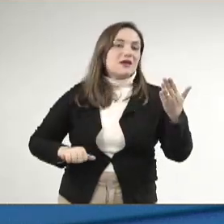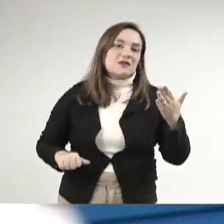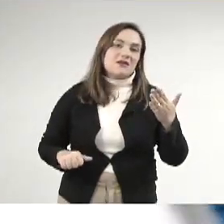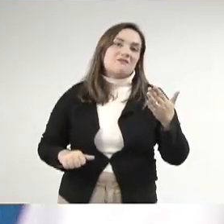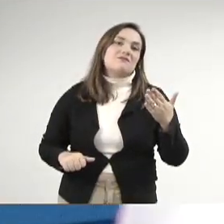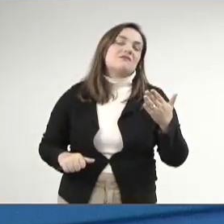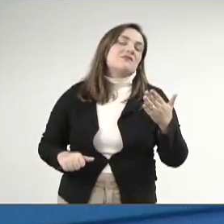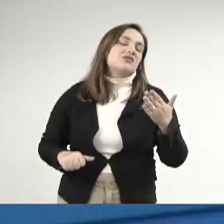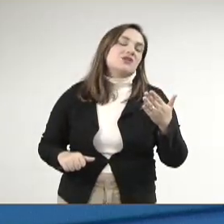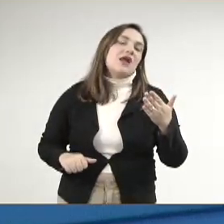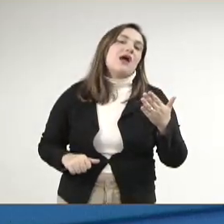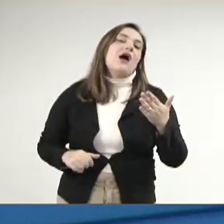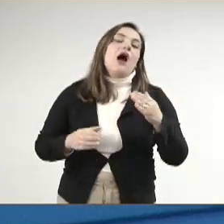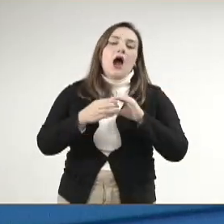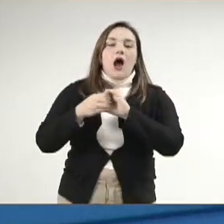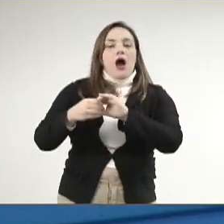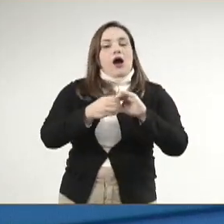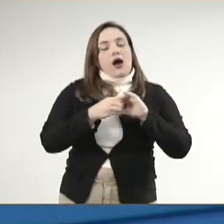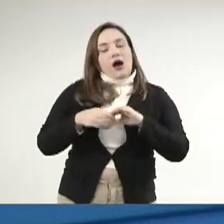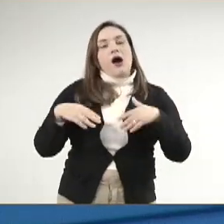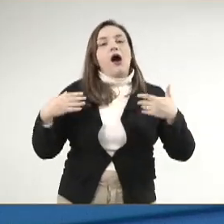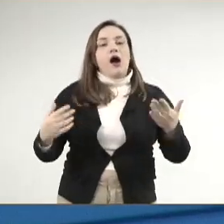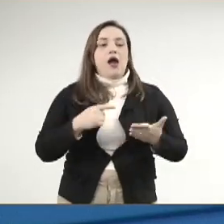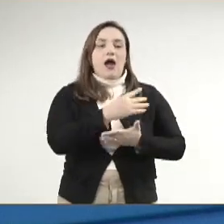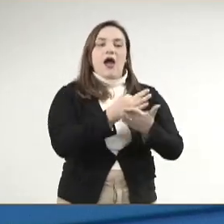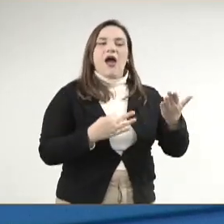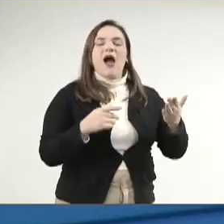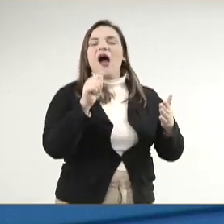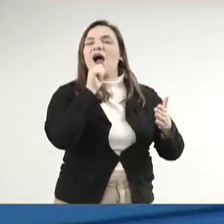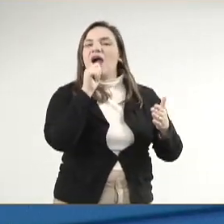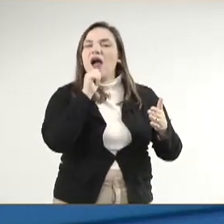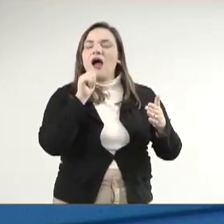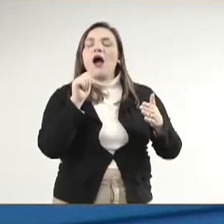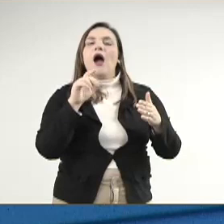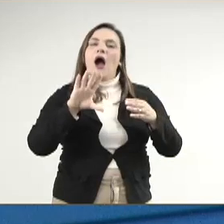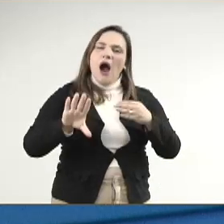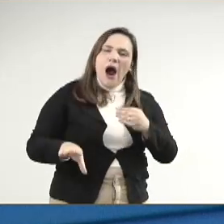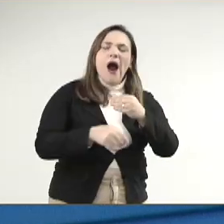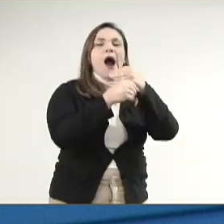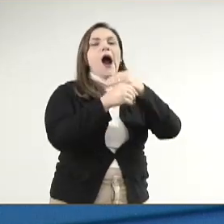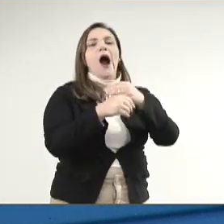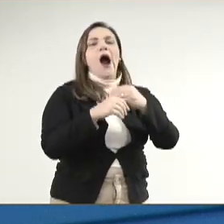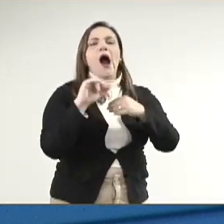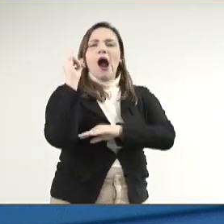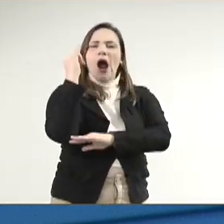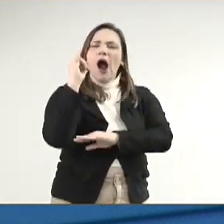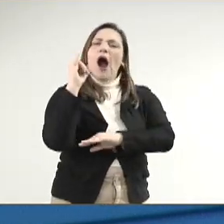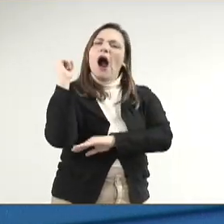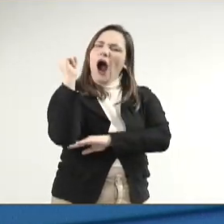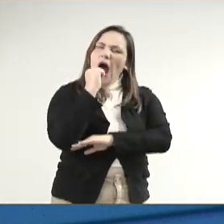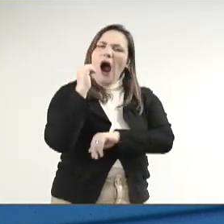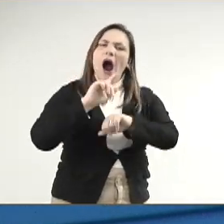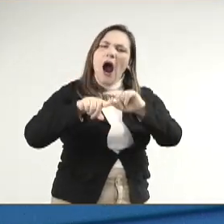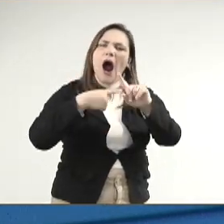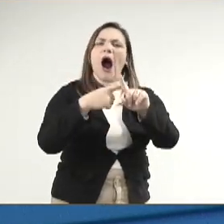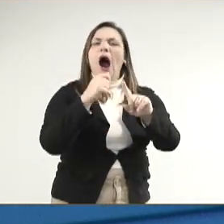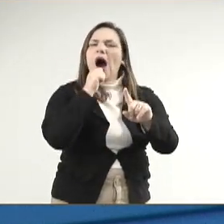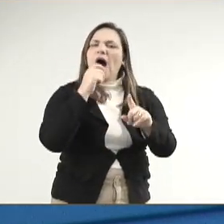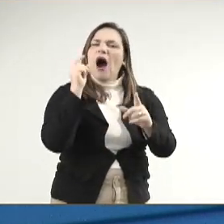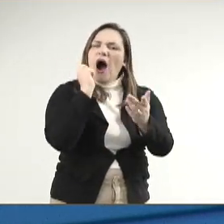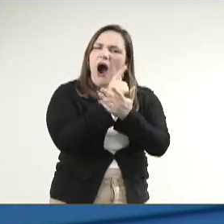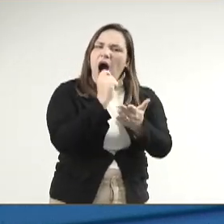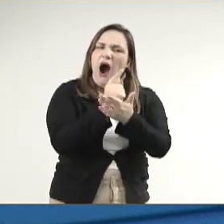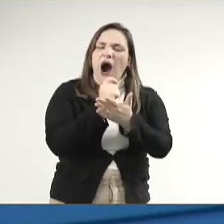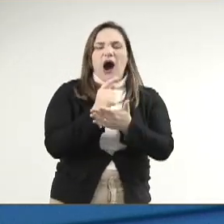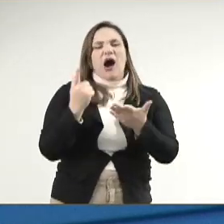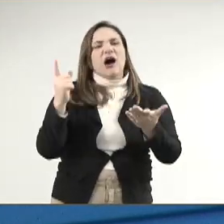do cooperativismo. O texto incumbe ainda em tributação mais gravosa as cooperativas e, dessa forma,